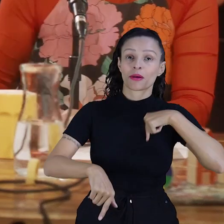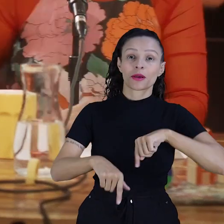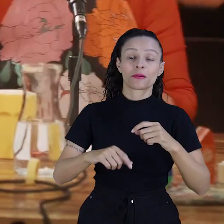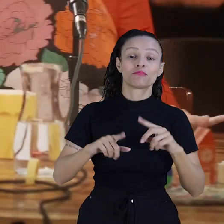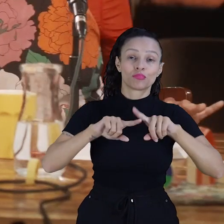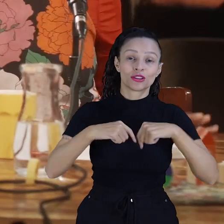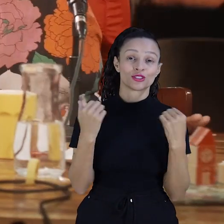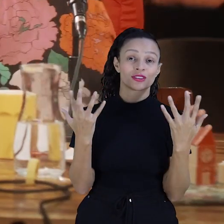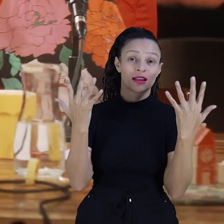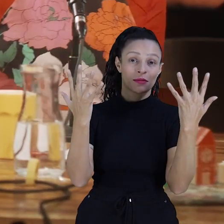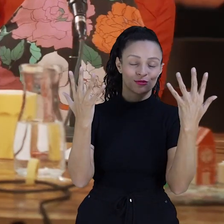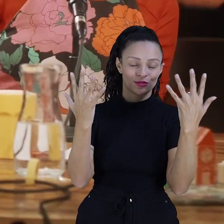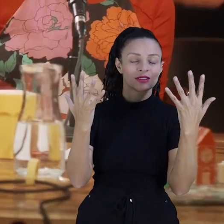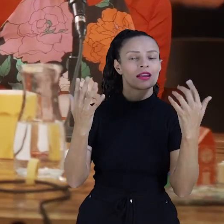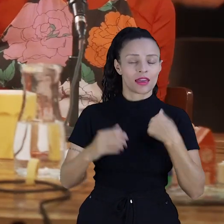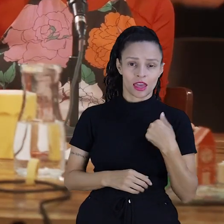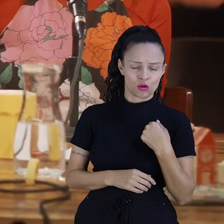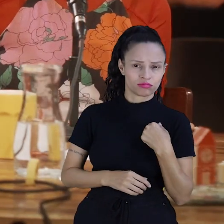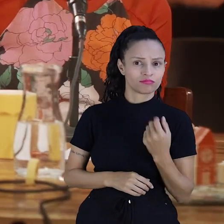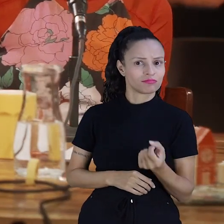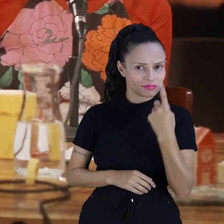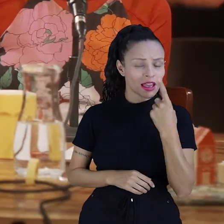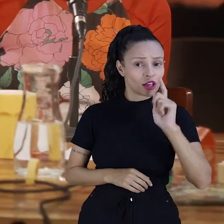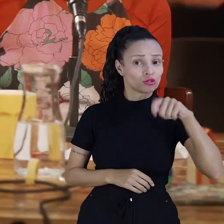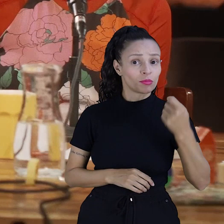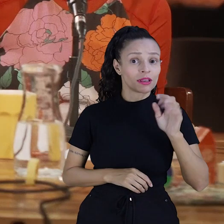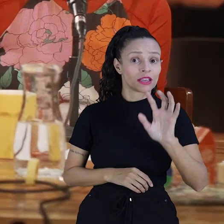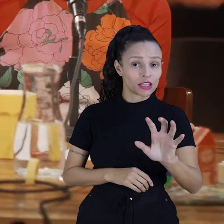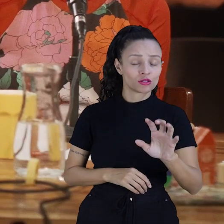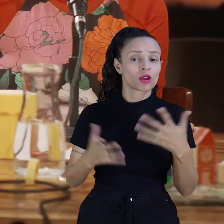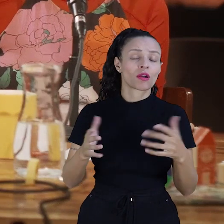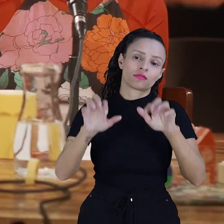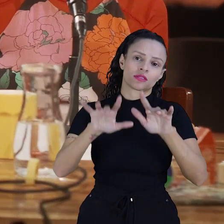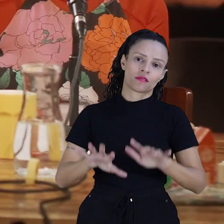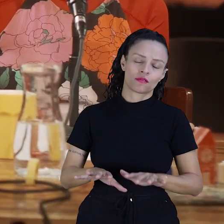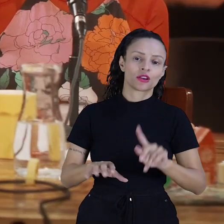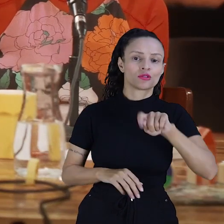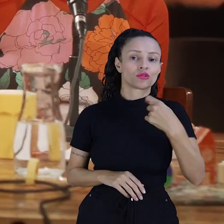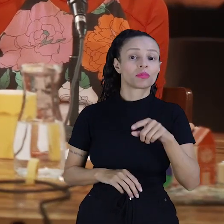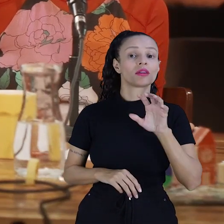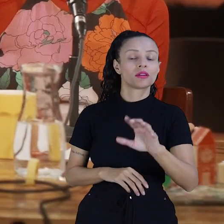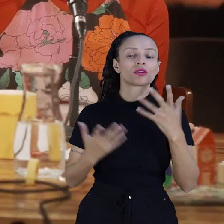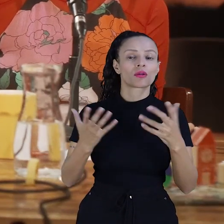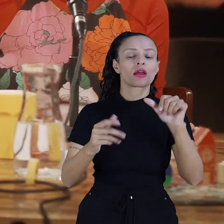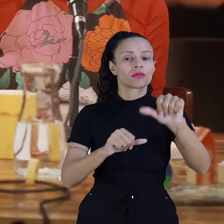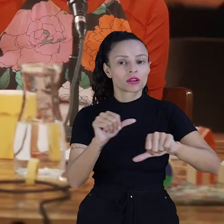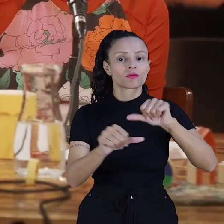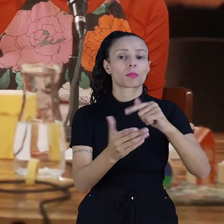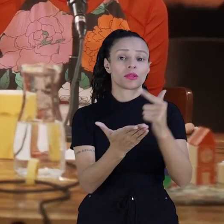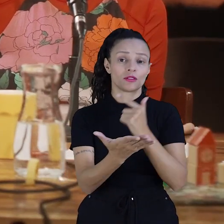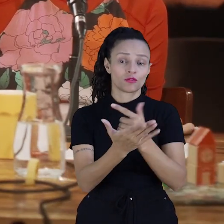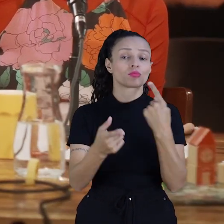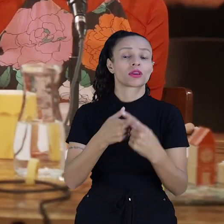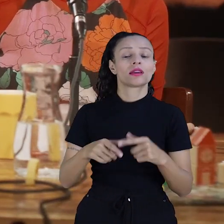Por isso que saía pelas mãos. E aí eu fiquei pensando, é sobre isso que eu quero escrever. É sobre isso que eu quero transformar em